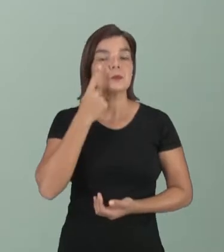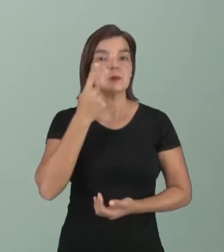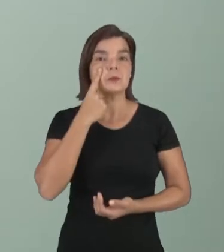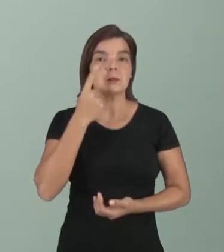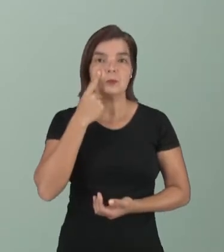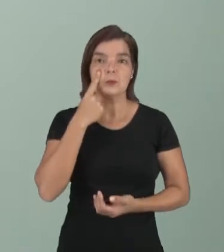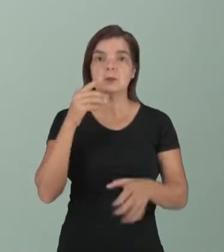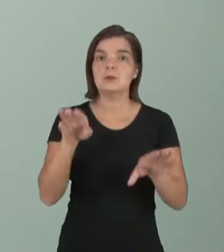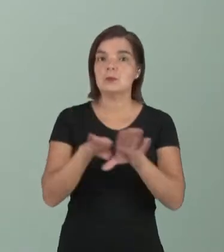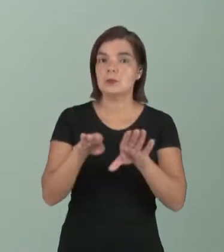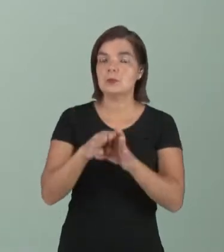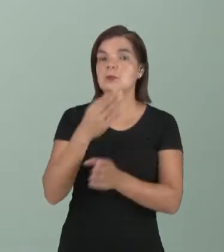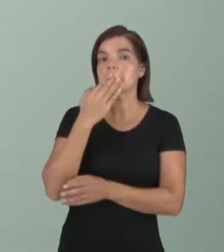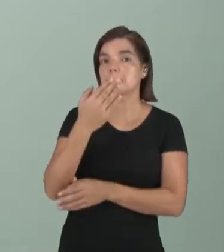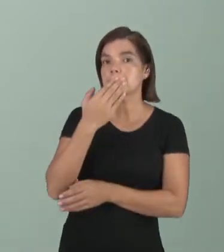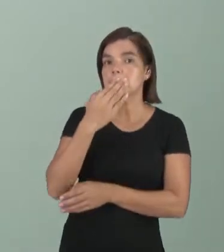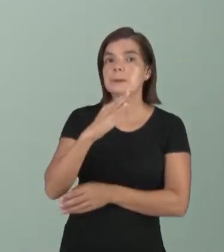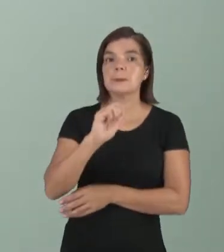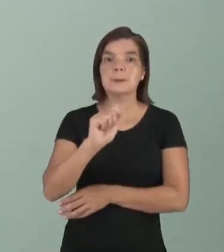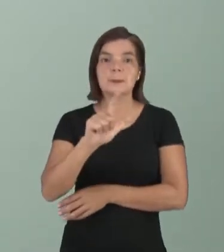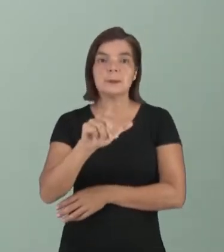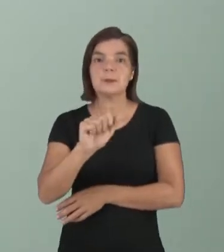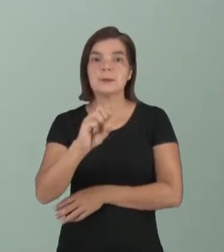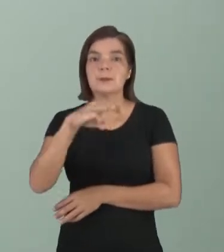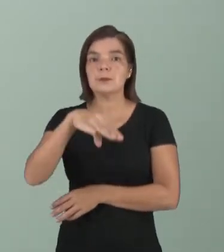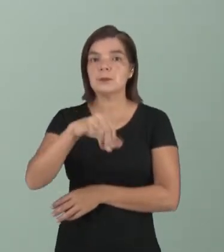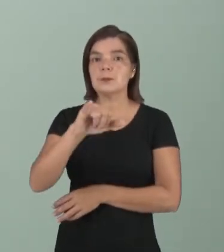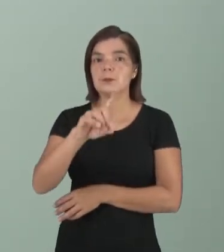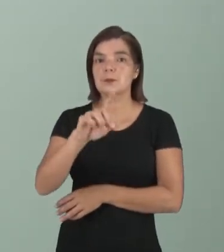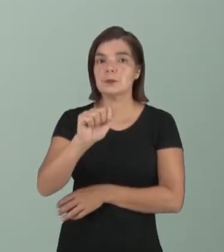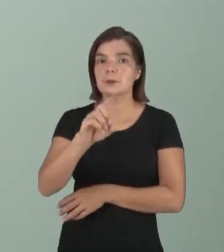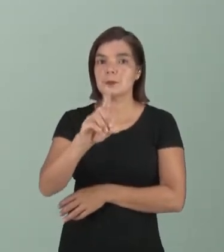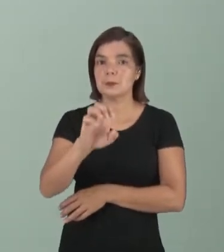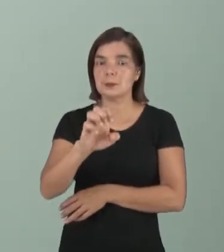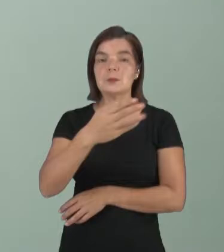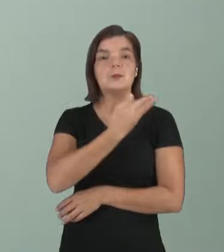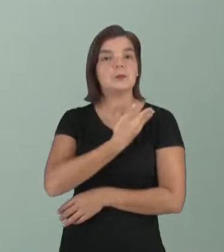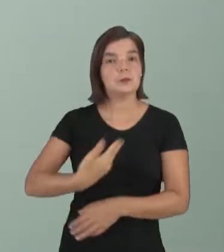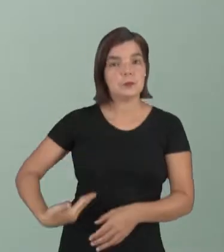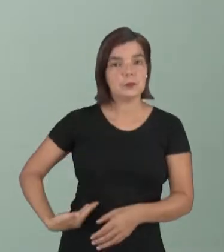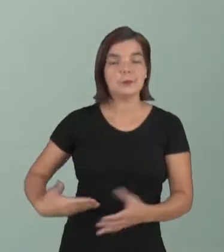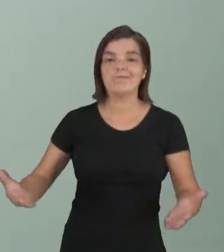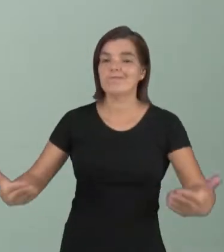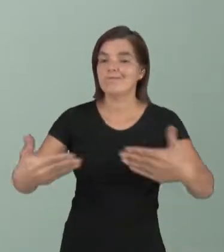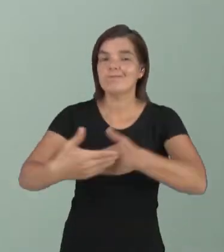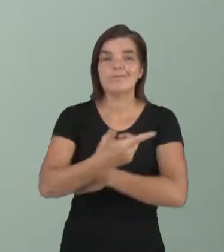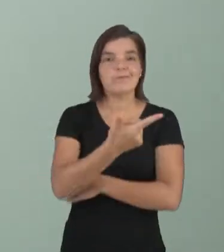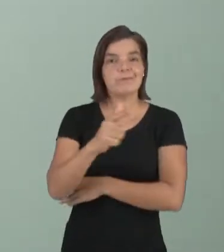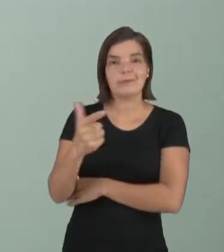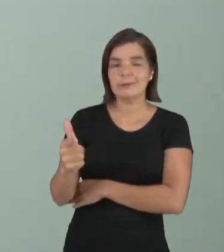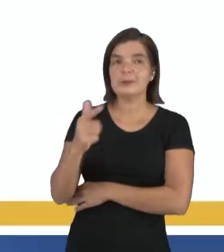considerado calamidade pública devido a esses fatores de não ter estrutura para acolher esses imigrantes.